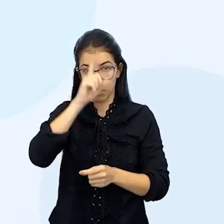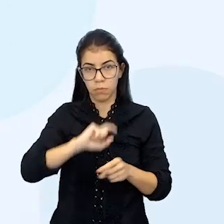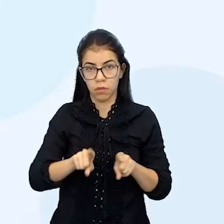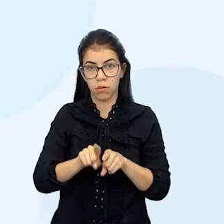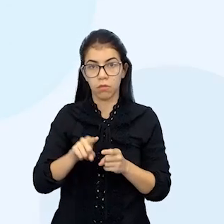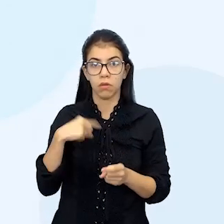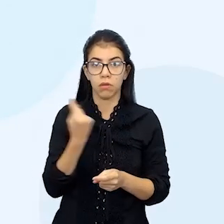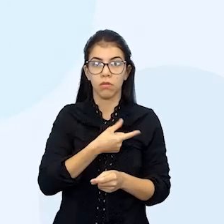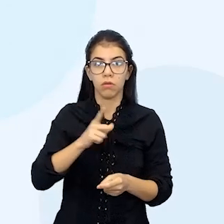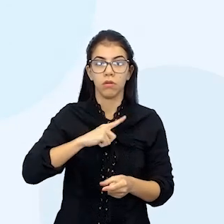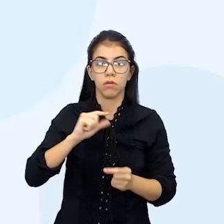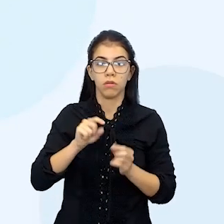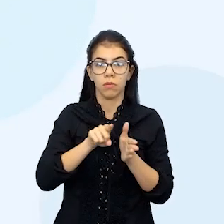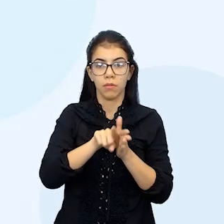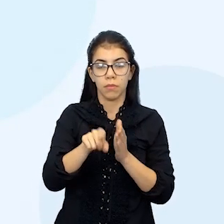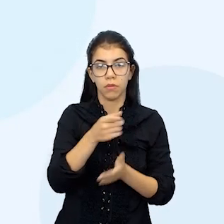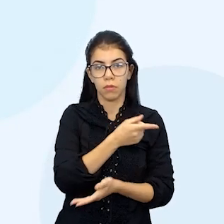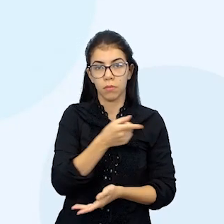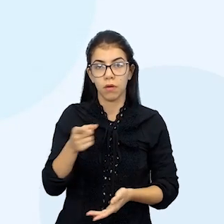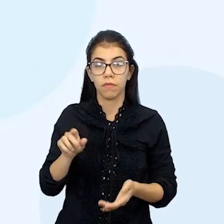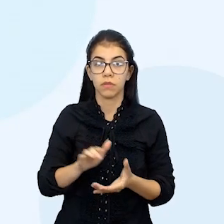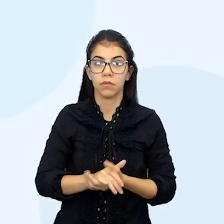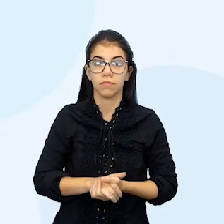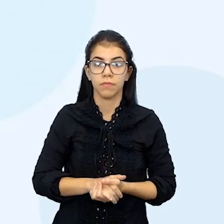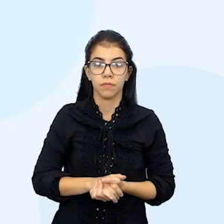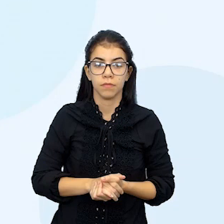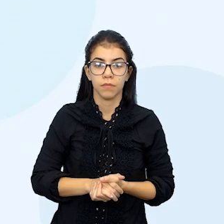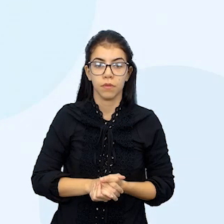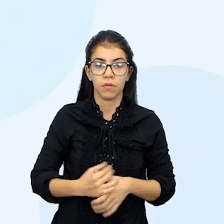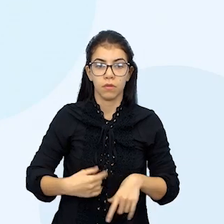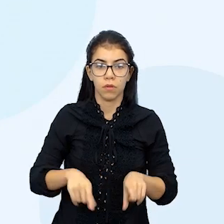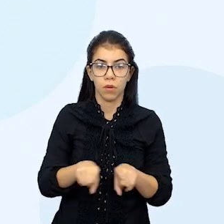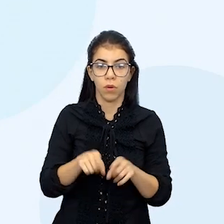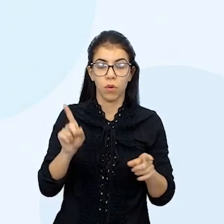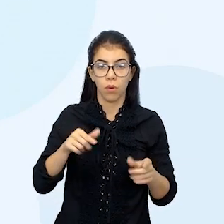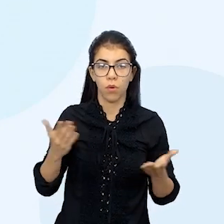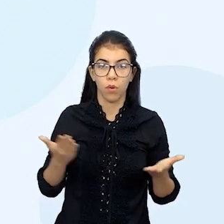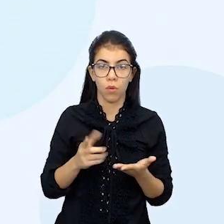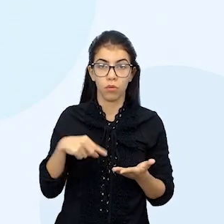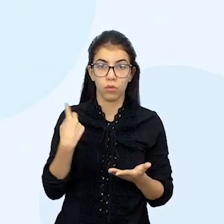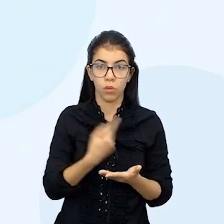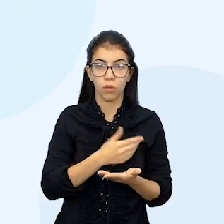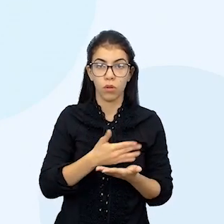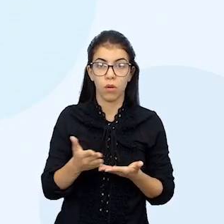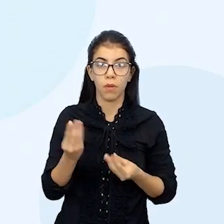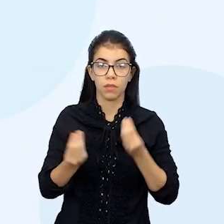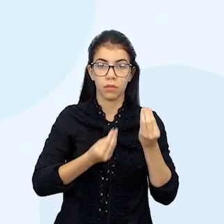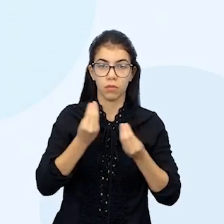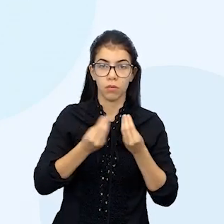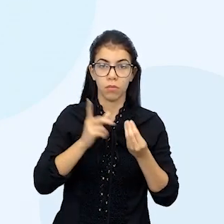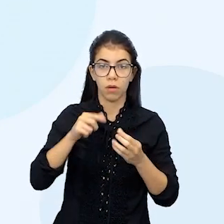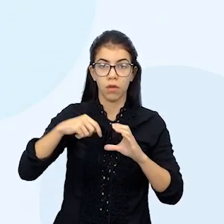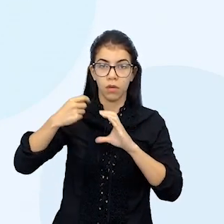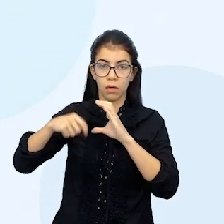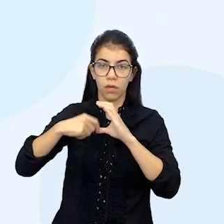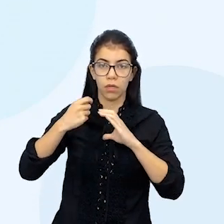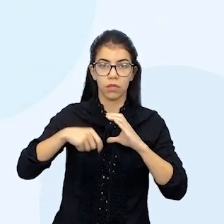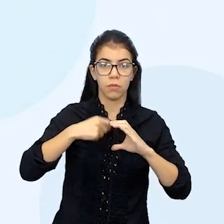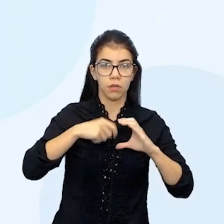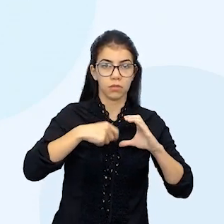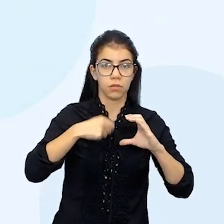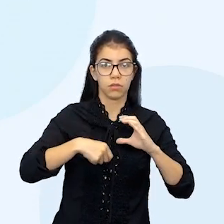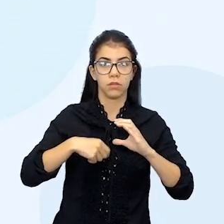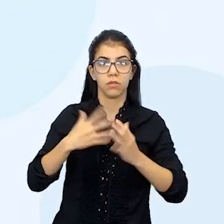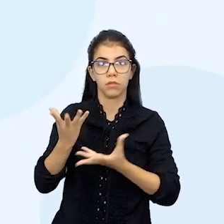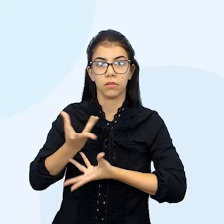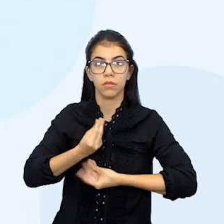temos aí uma perguntinha, né, Kátia, para trazer para o pessoal aí, né? Hoje a gente começa com um vídeo aí de acolhimento, vamos passar